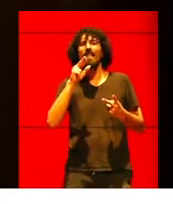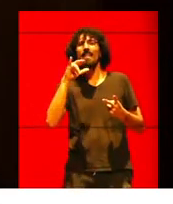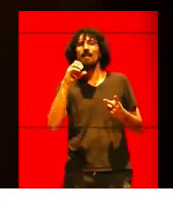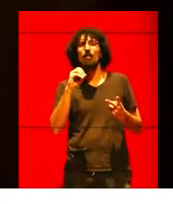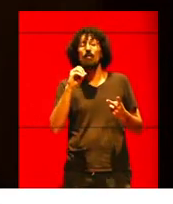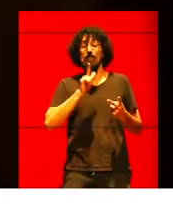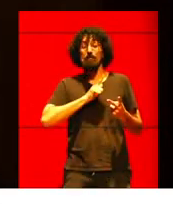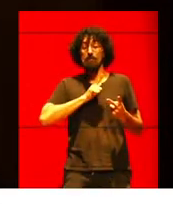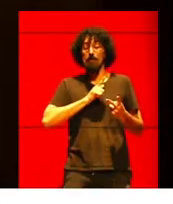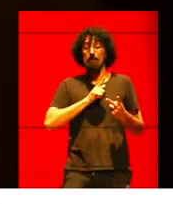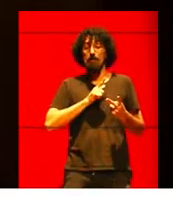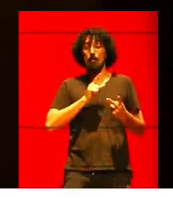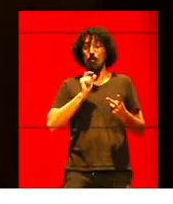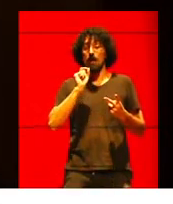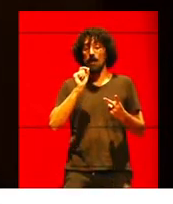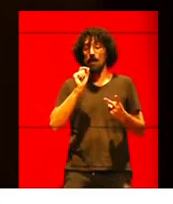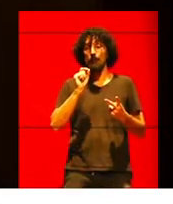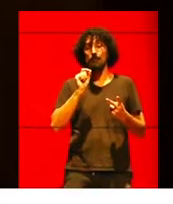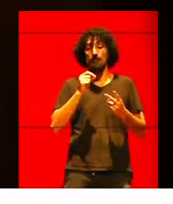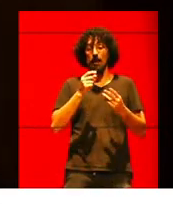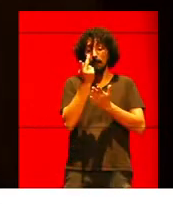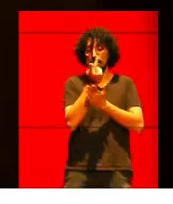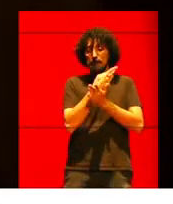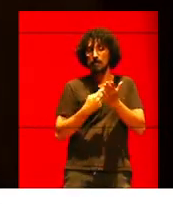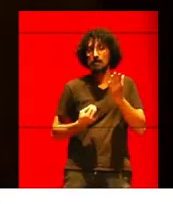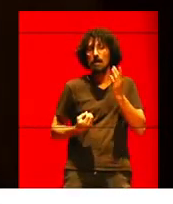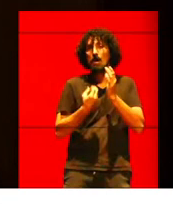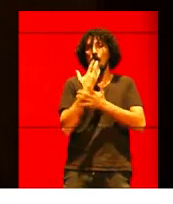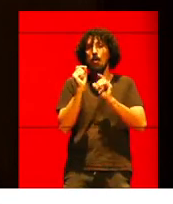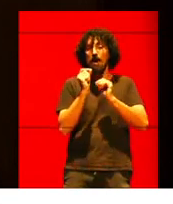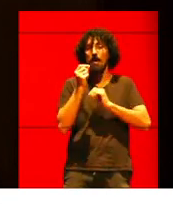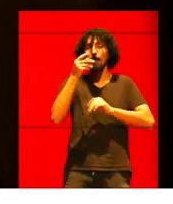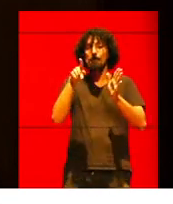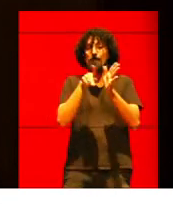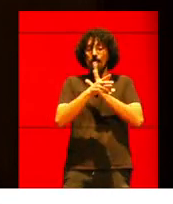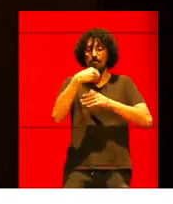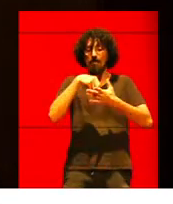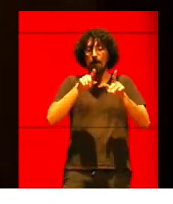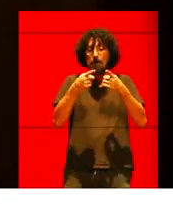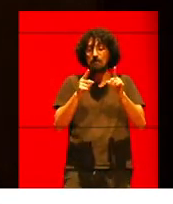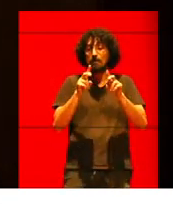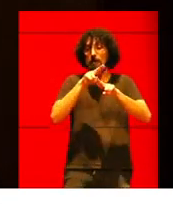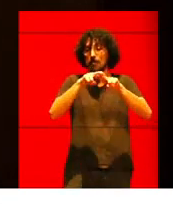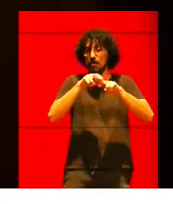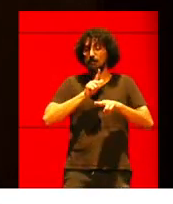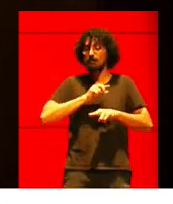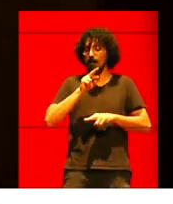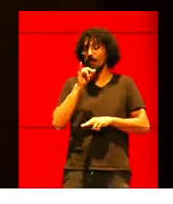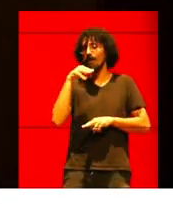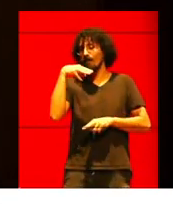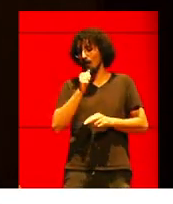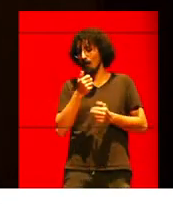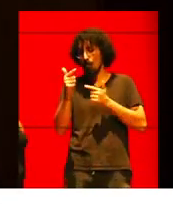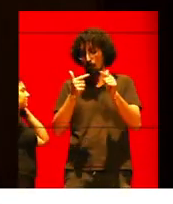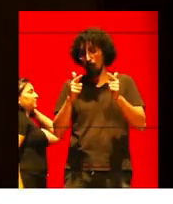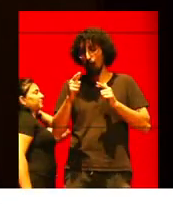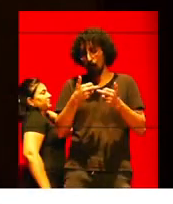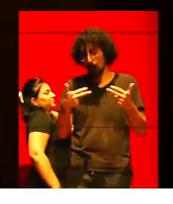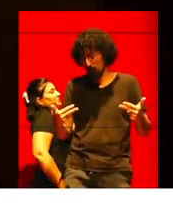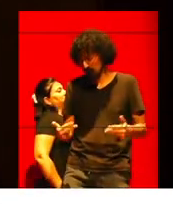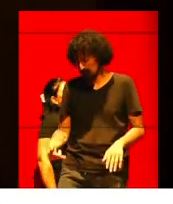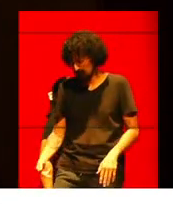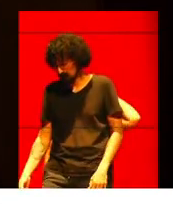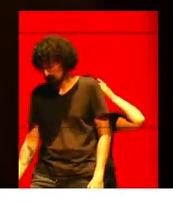Instrumento musical. A poesia na saída, a musicalidade. Por isso que poesia tem rima, por isso que poesia tem ritmo, por